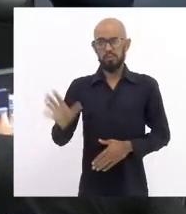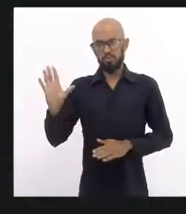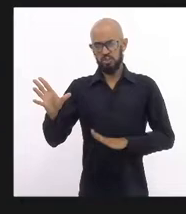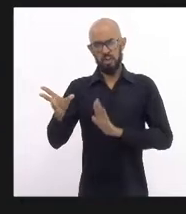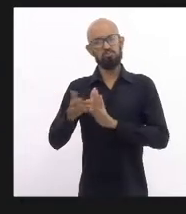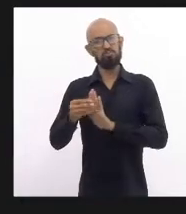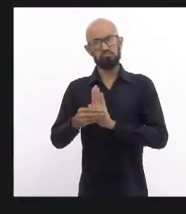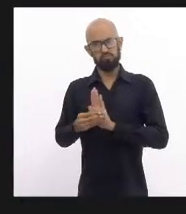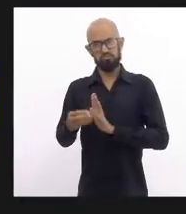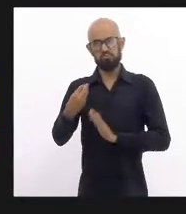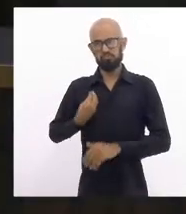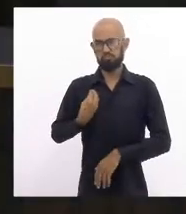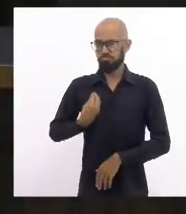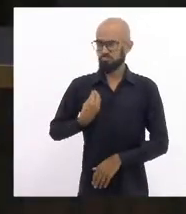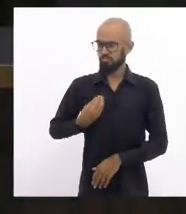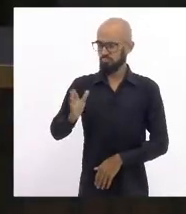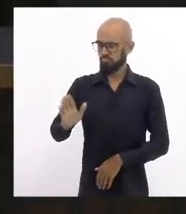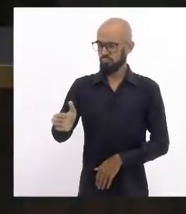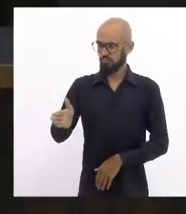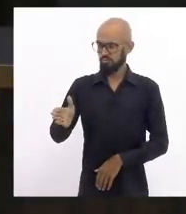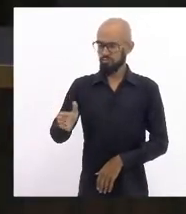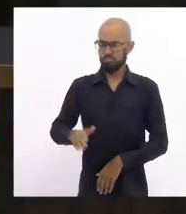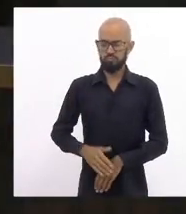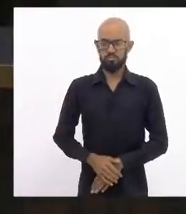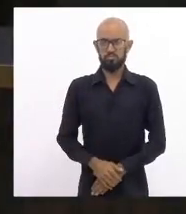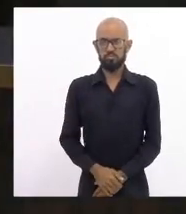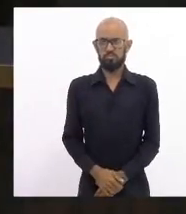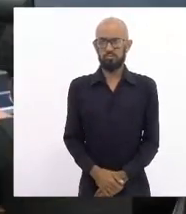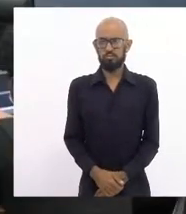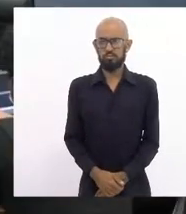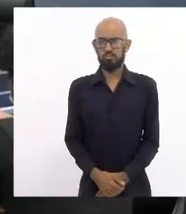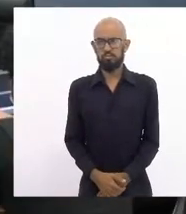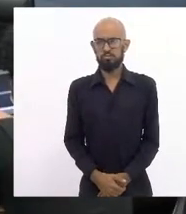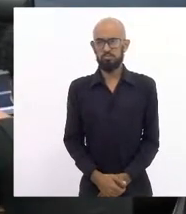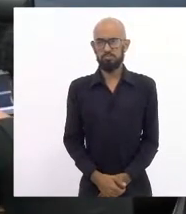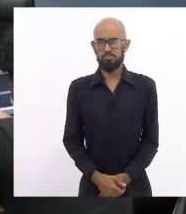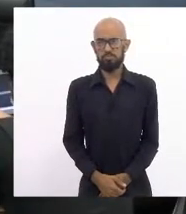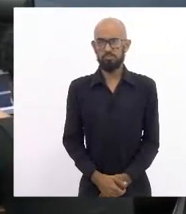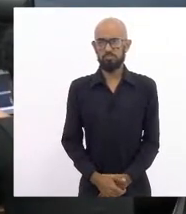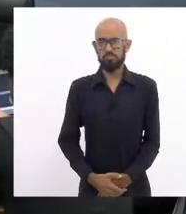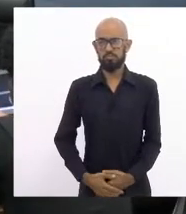presença novamente, senhor presidente. Obrigado. Boa tarde, Chico.